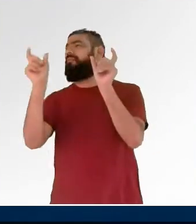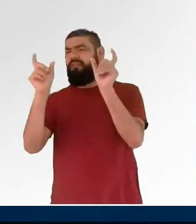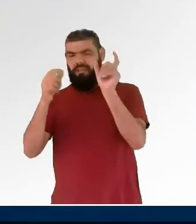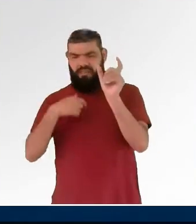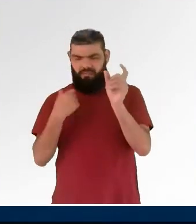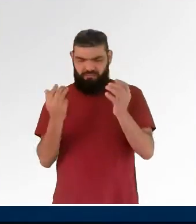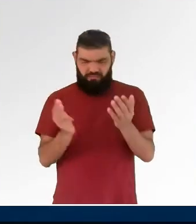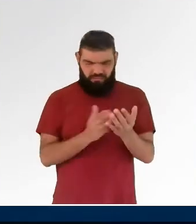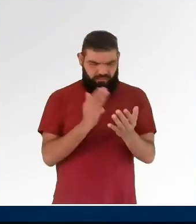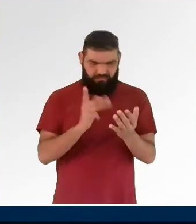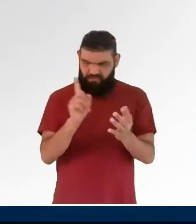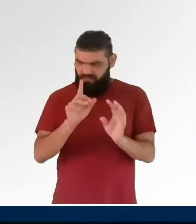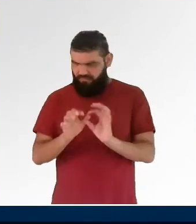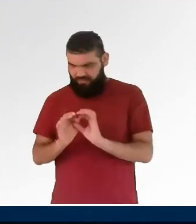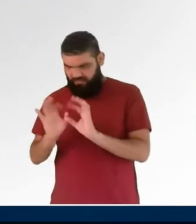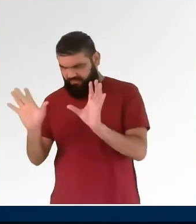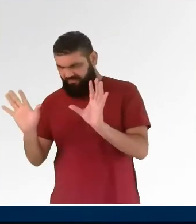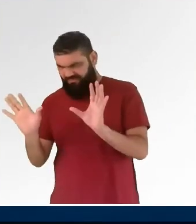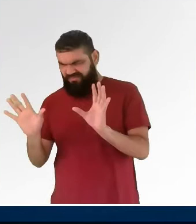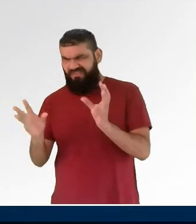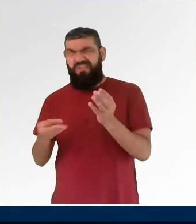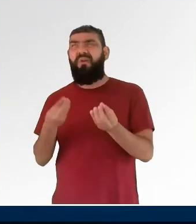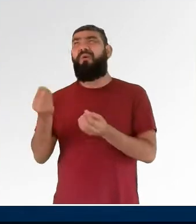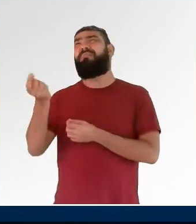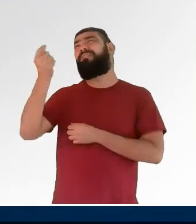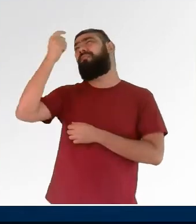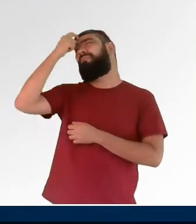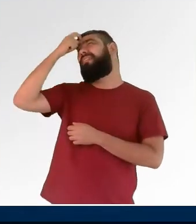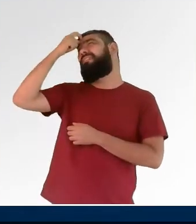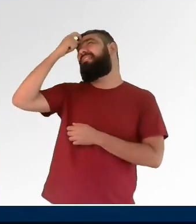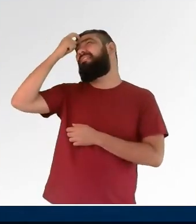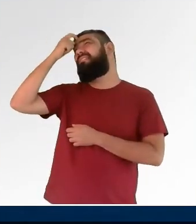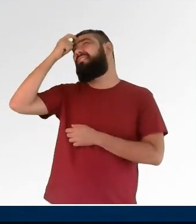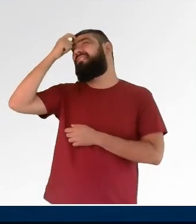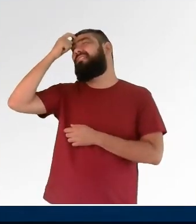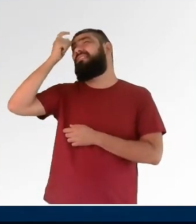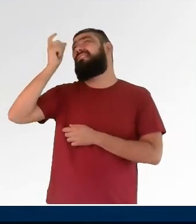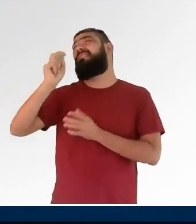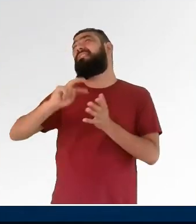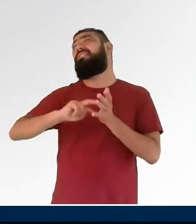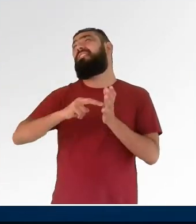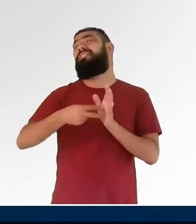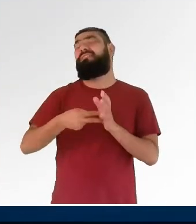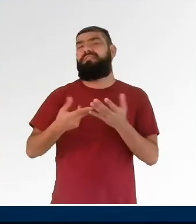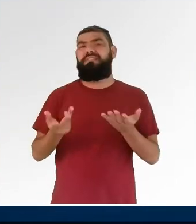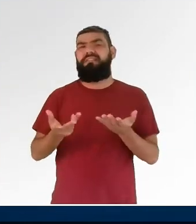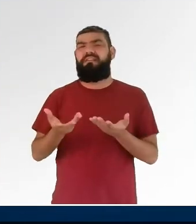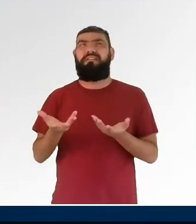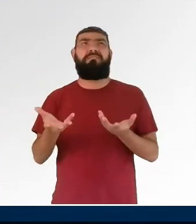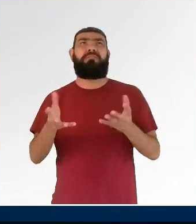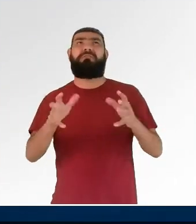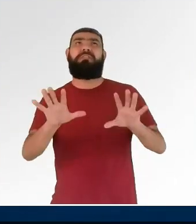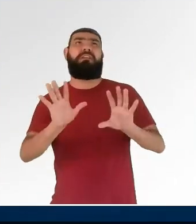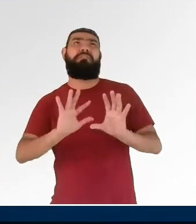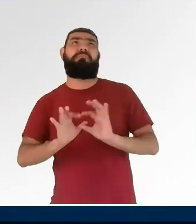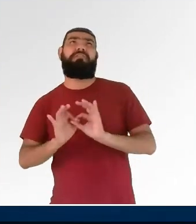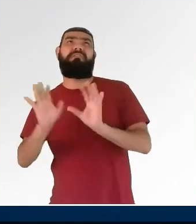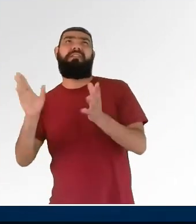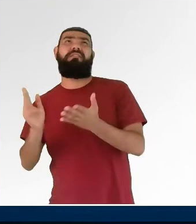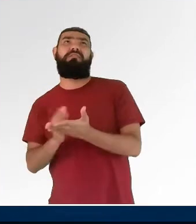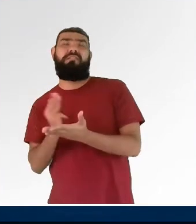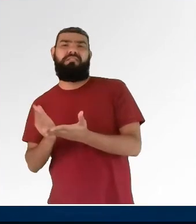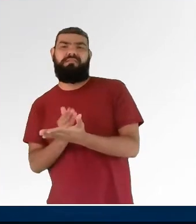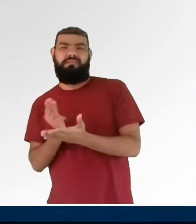me livro. O que isso vem à tua mente? O que isso traz de significado? Nem quero me livrar do livro. Se